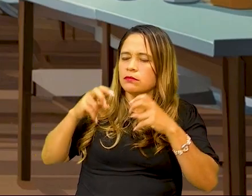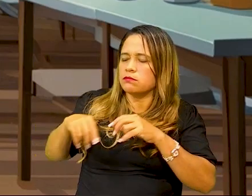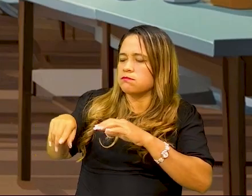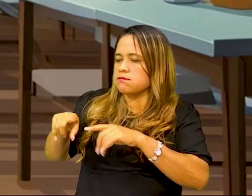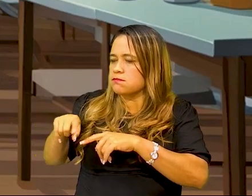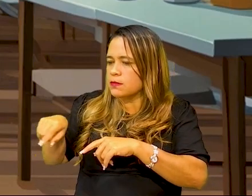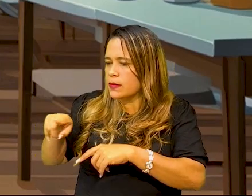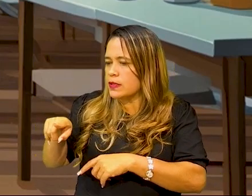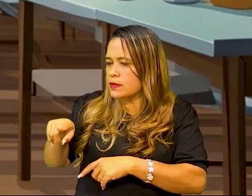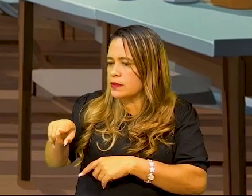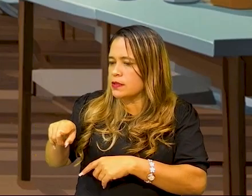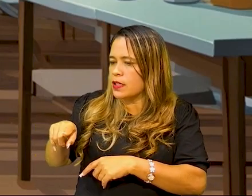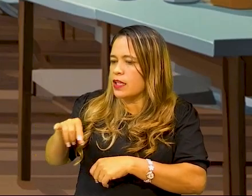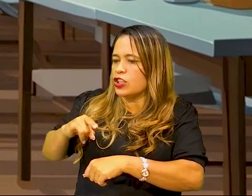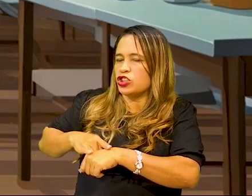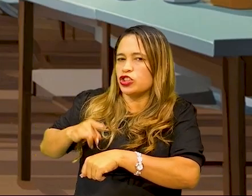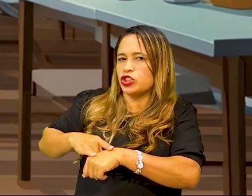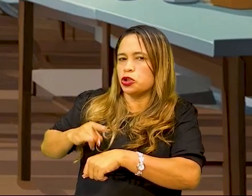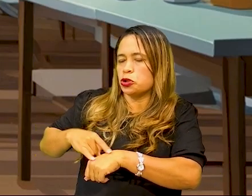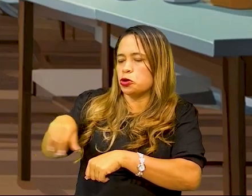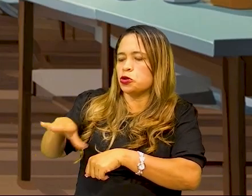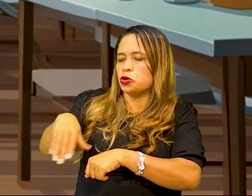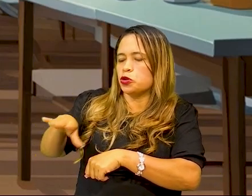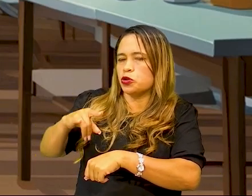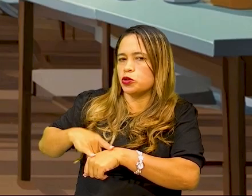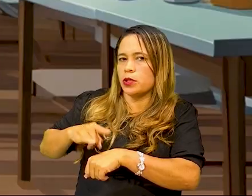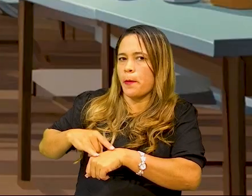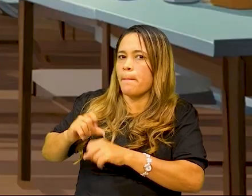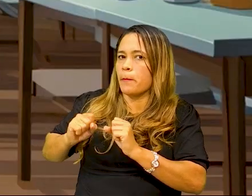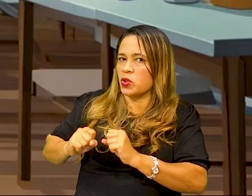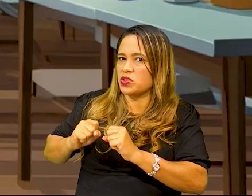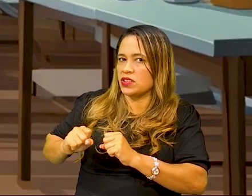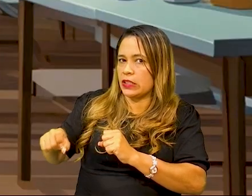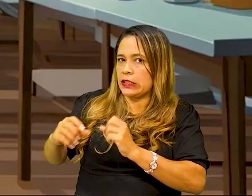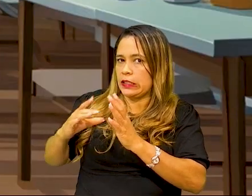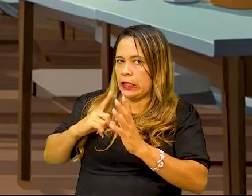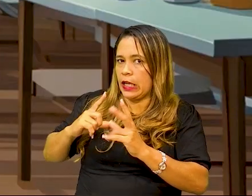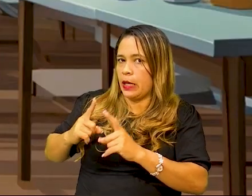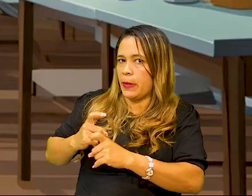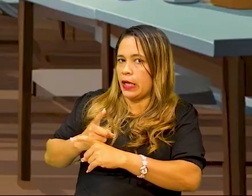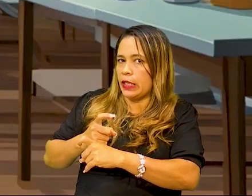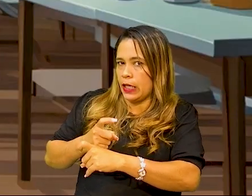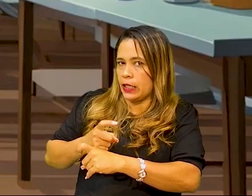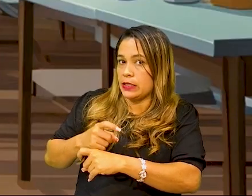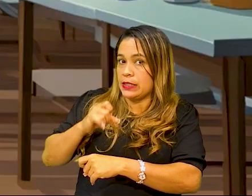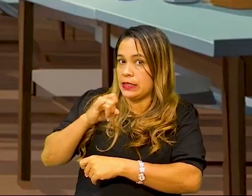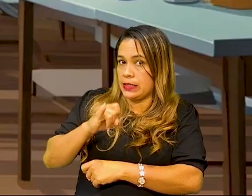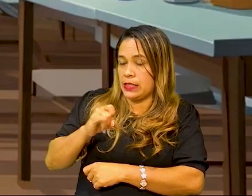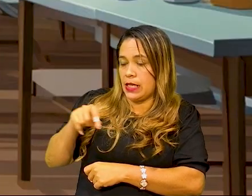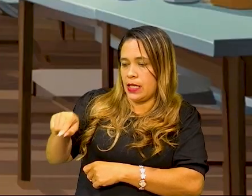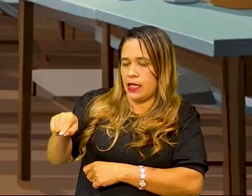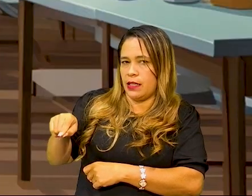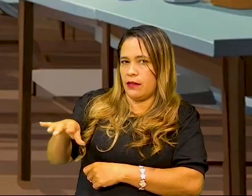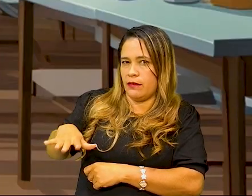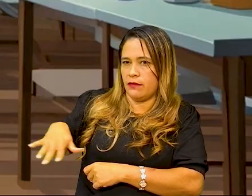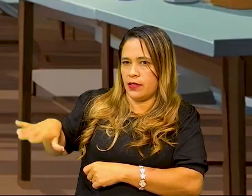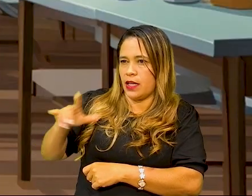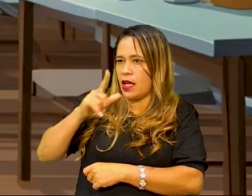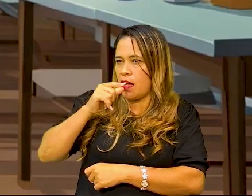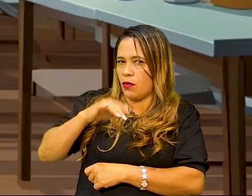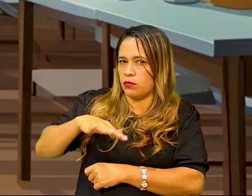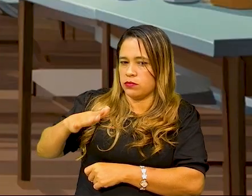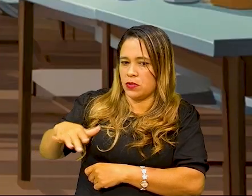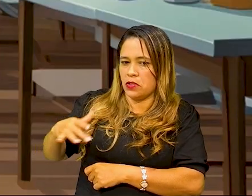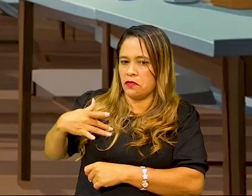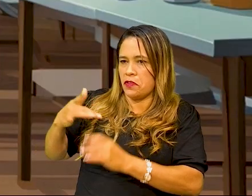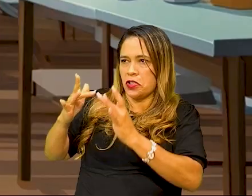no esgoto, ele está fazendo xixi no esgoto. E pode ser que o rato esteja contaminado com essa bactéria. Se a bactéria ficar no esgoto, a gente não vai ter contato com